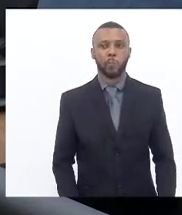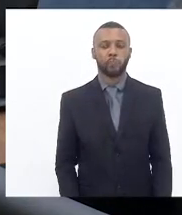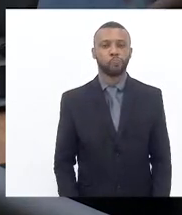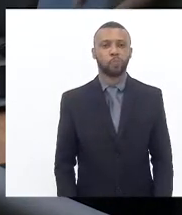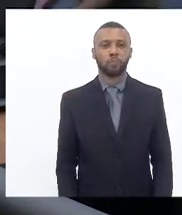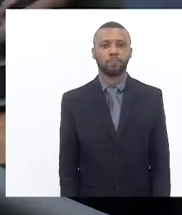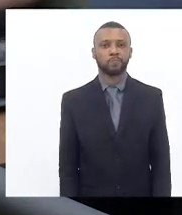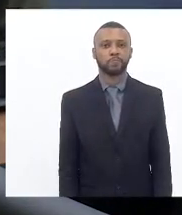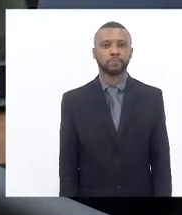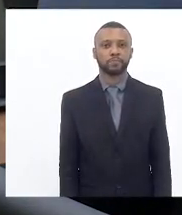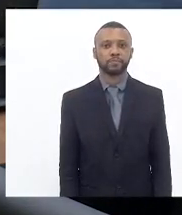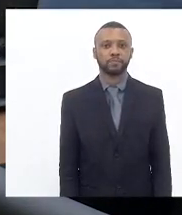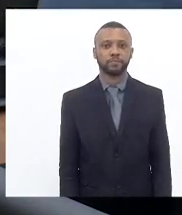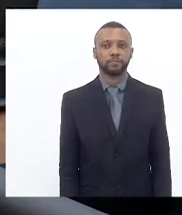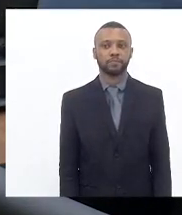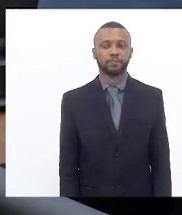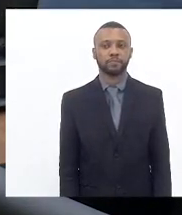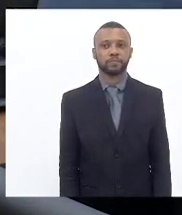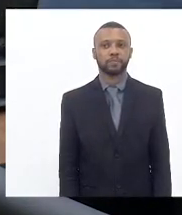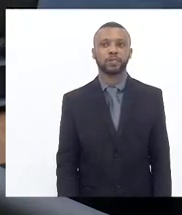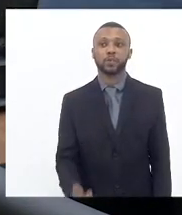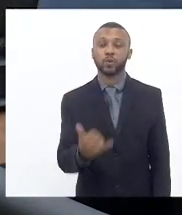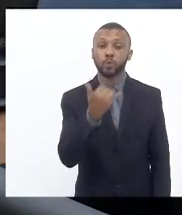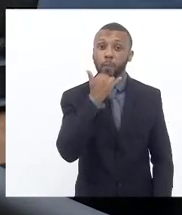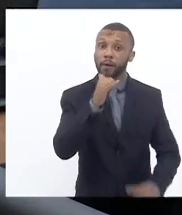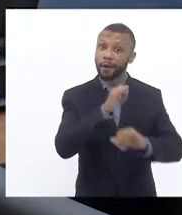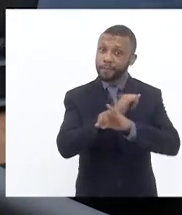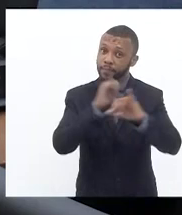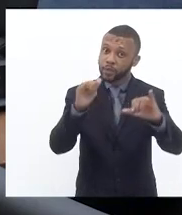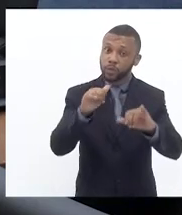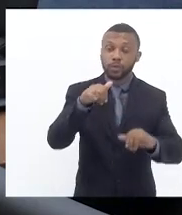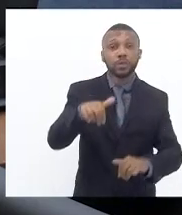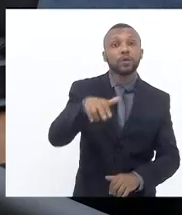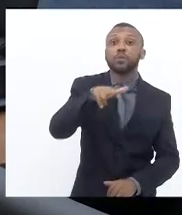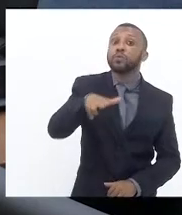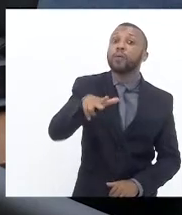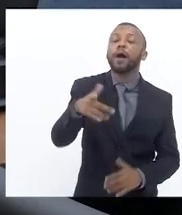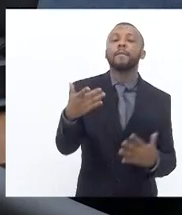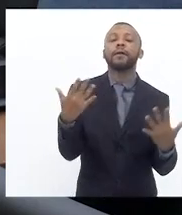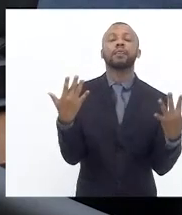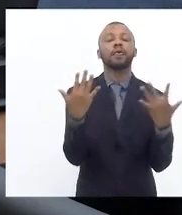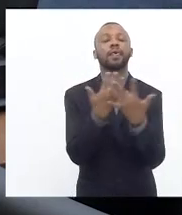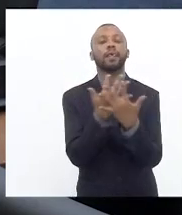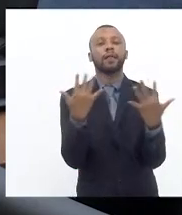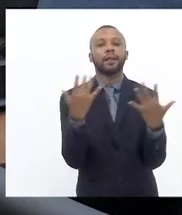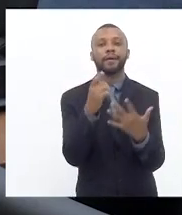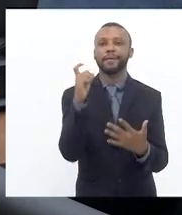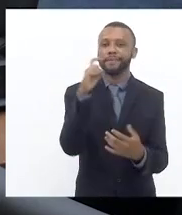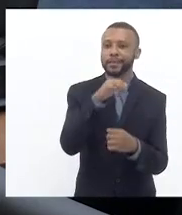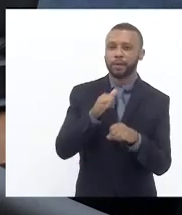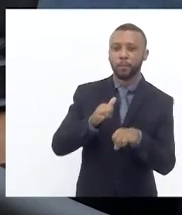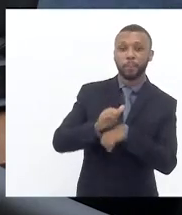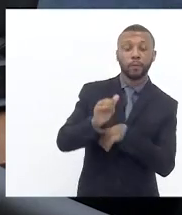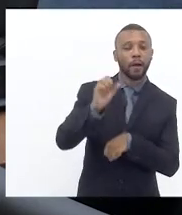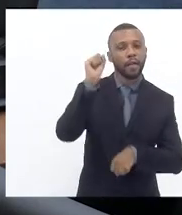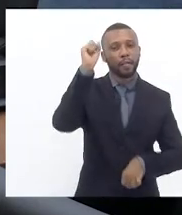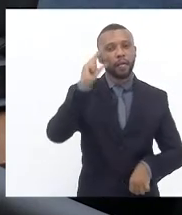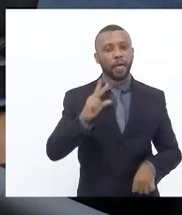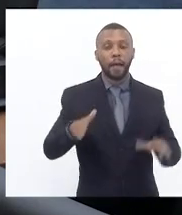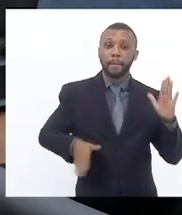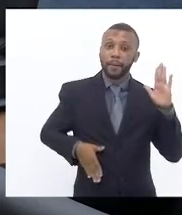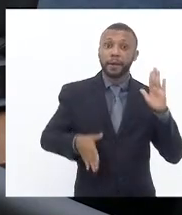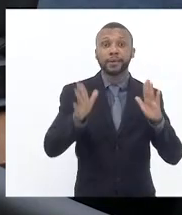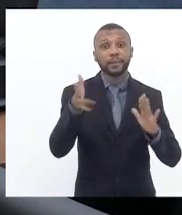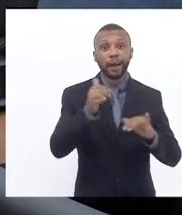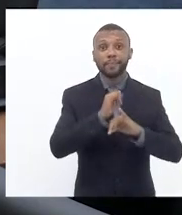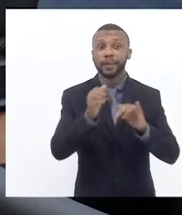é sobre uma massa isso aqui não é uma farsa aqui não tem mais já falaram